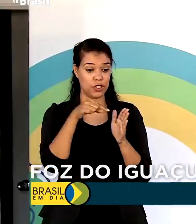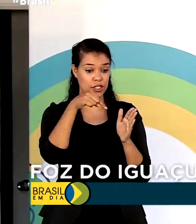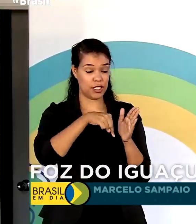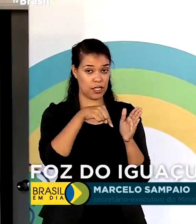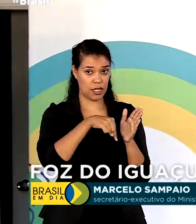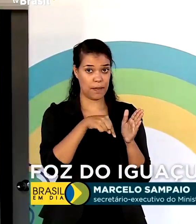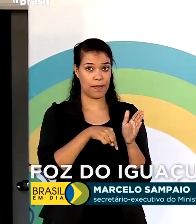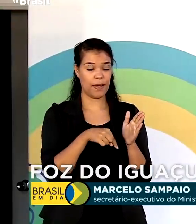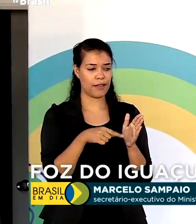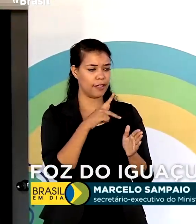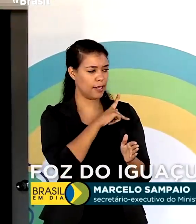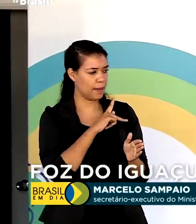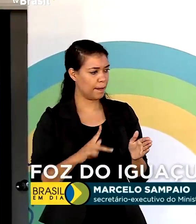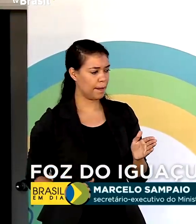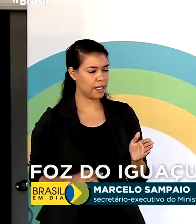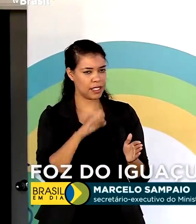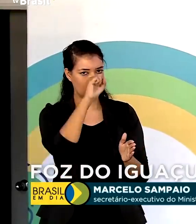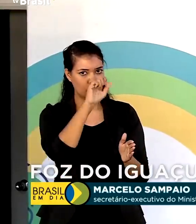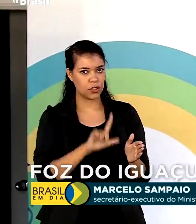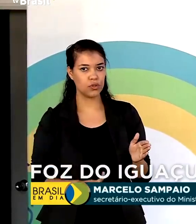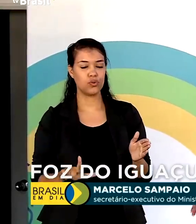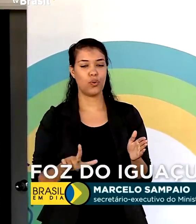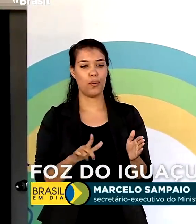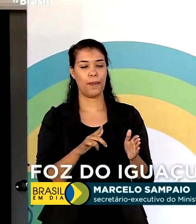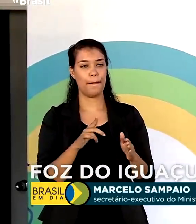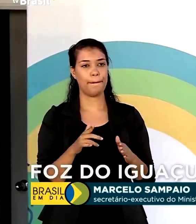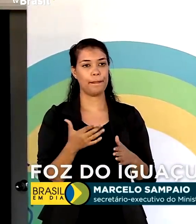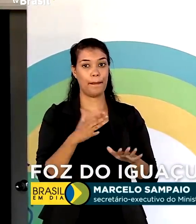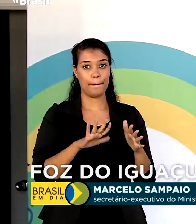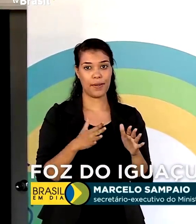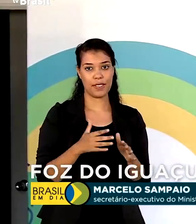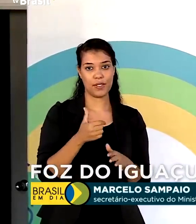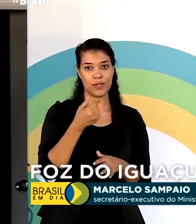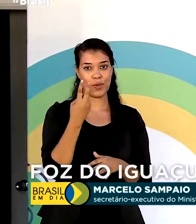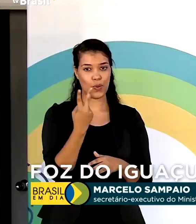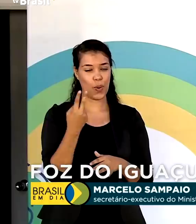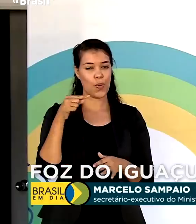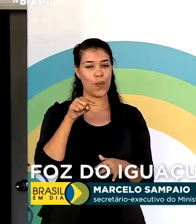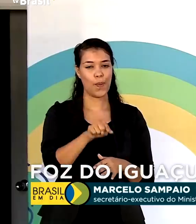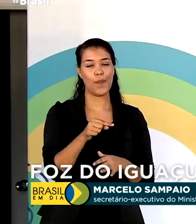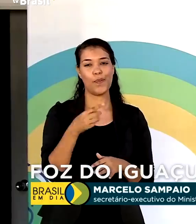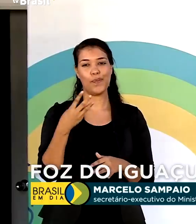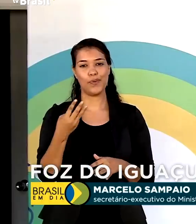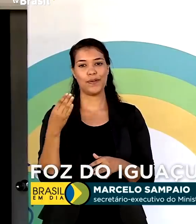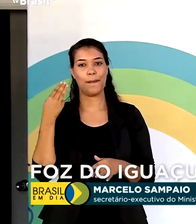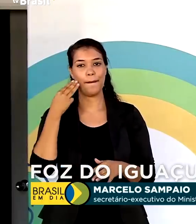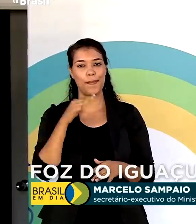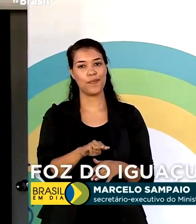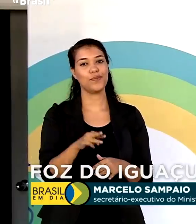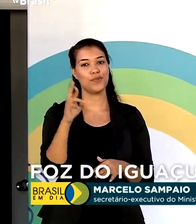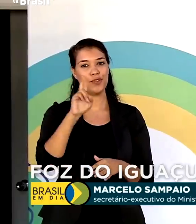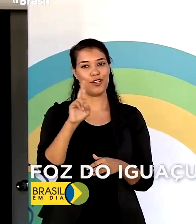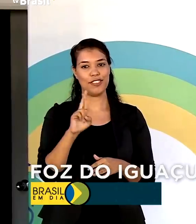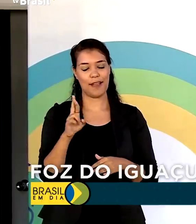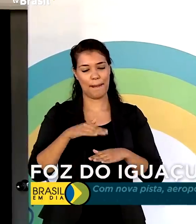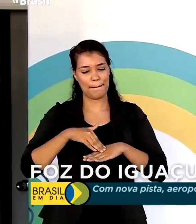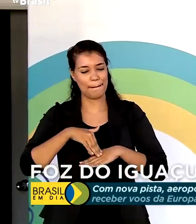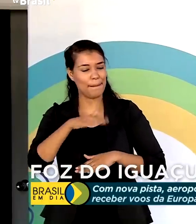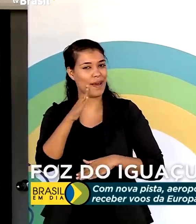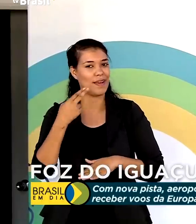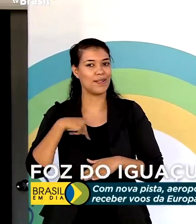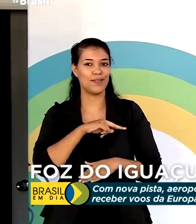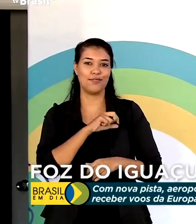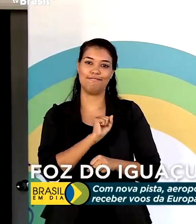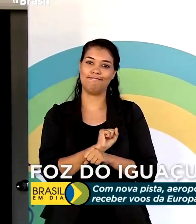Presidente aqui no bloco Sul com arrecadação na ordem de dois. 3 bilhões de reais são 16 vezes a mais que nós esperamos